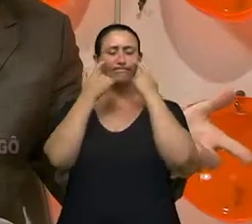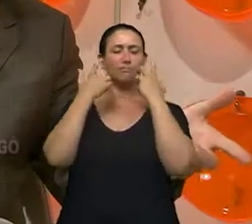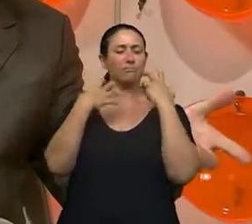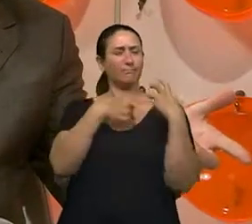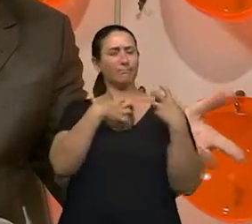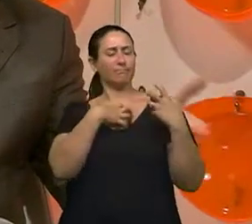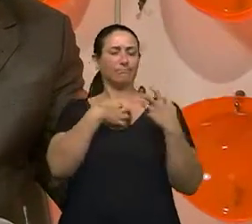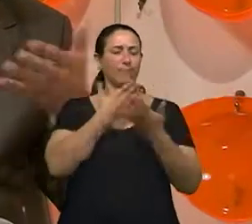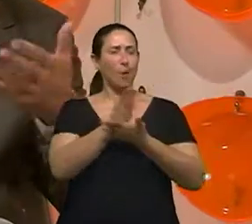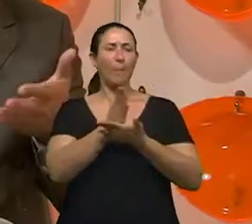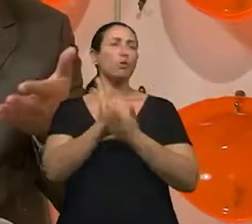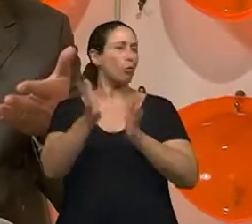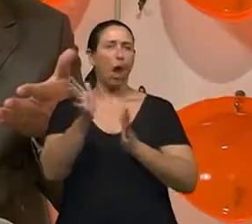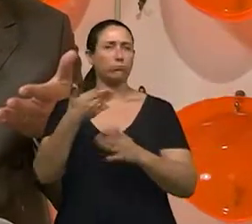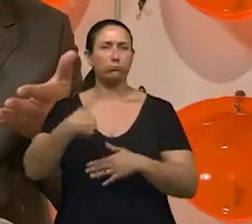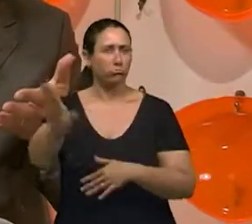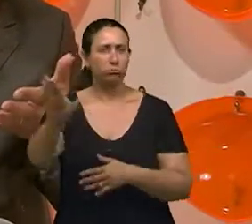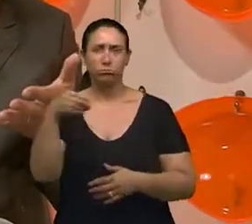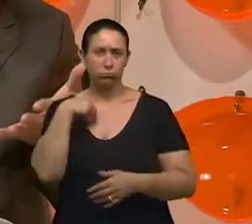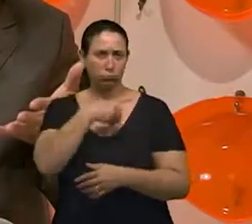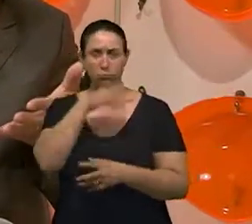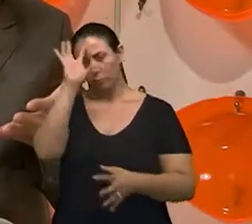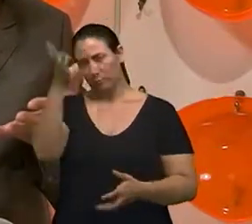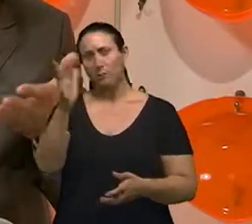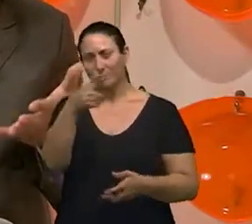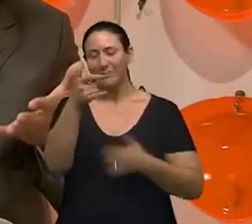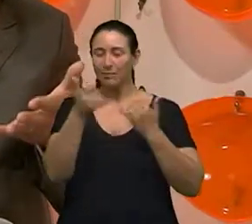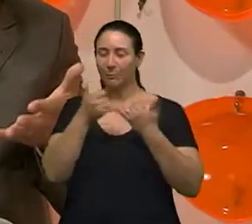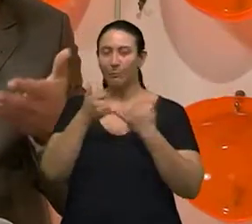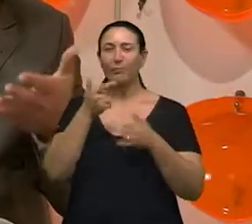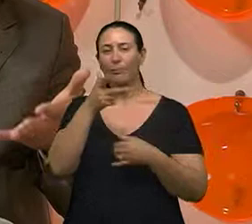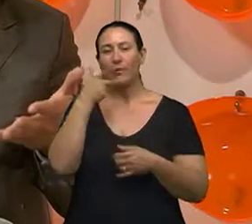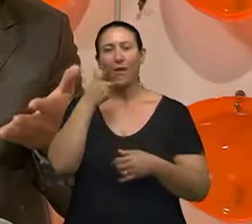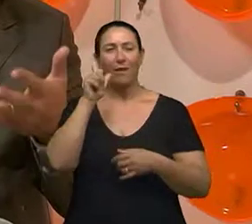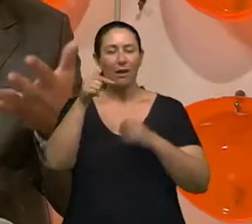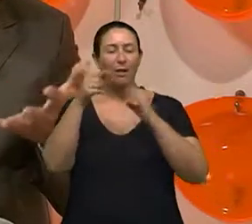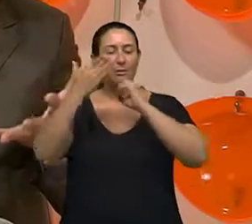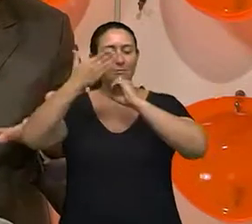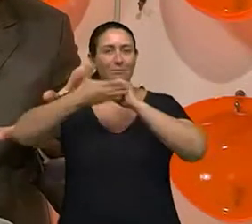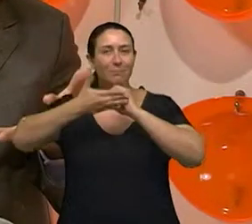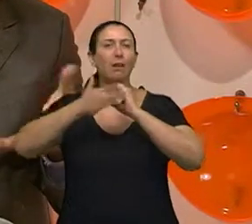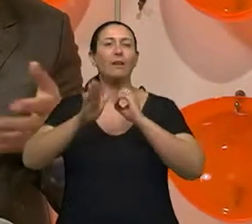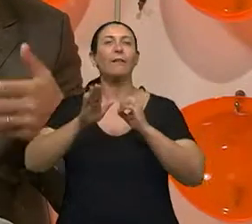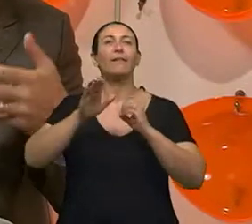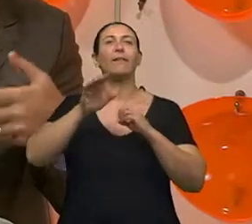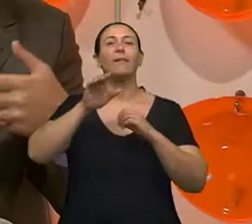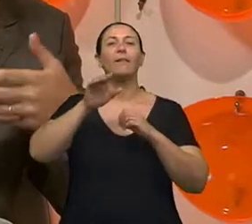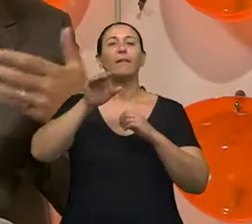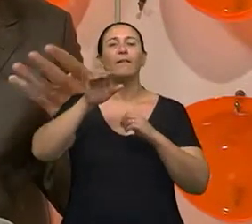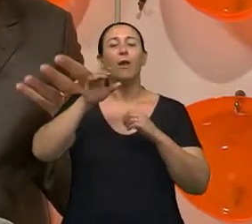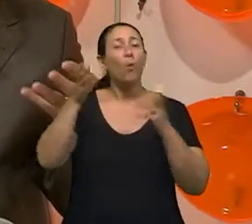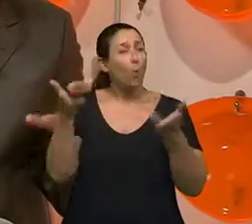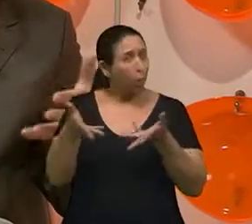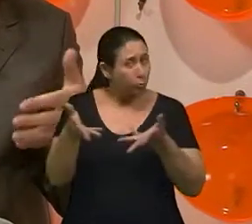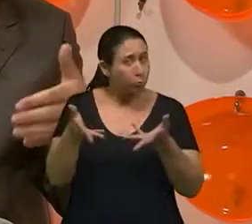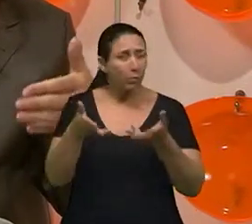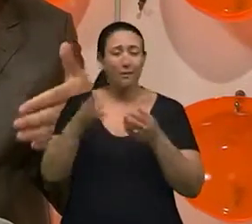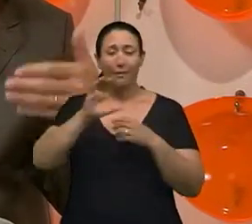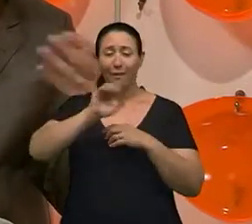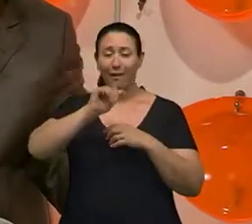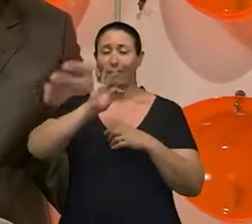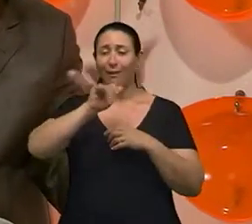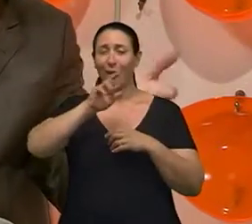problema que você tem visual. Uhum. Foi falado no bloco anterior sobre catarata, exato. Que foi perguntado sobre proteção uhum. ultravioleta. Hoje, se